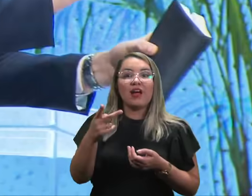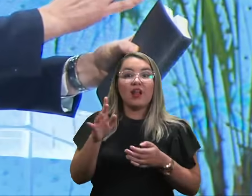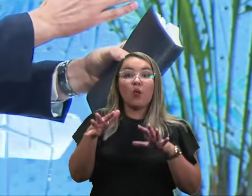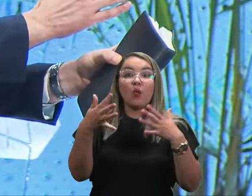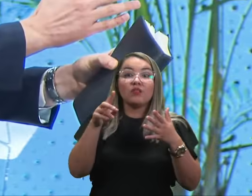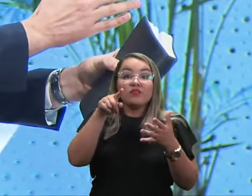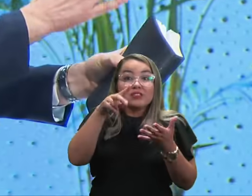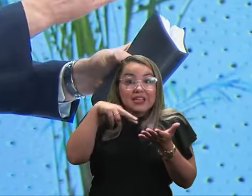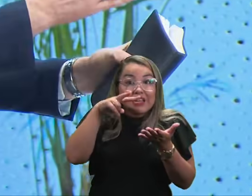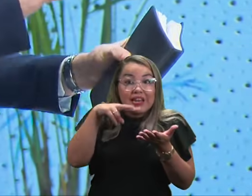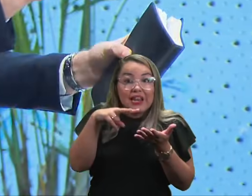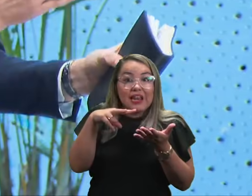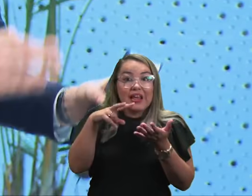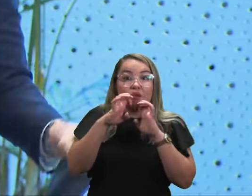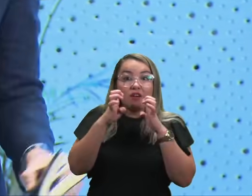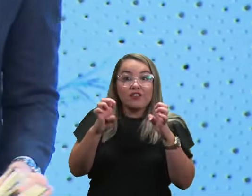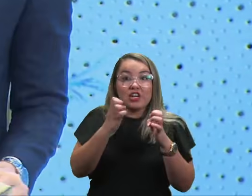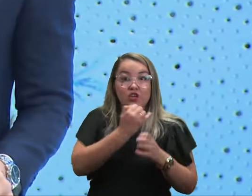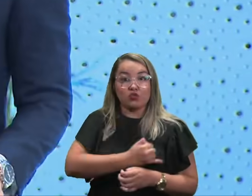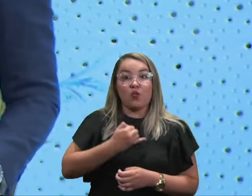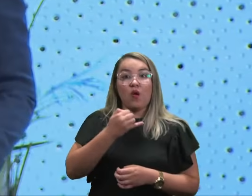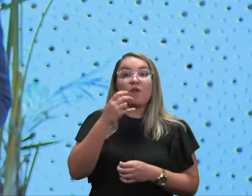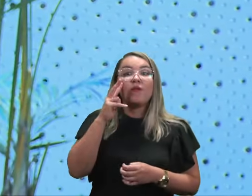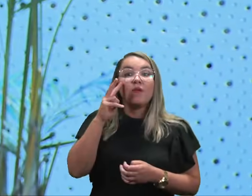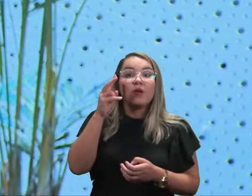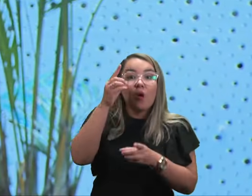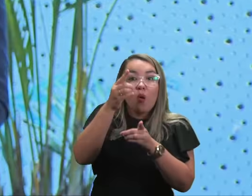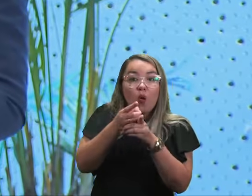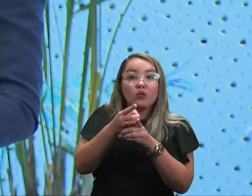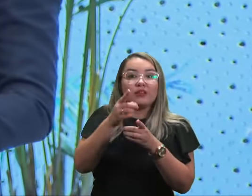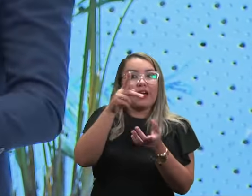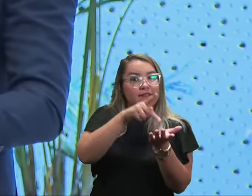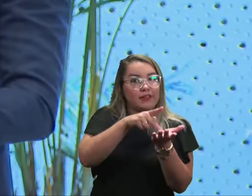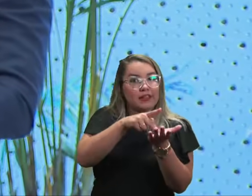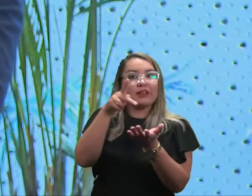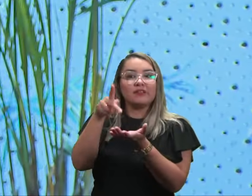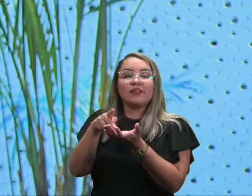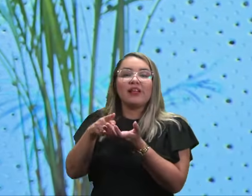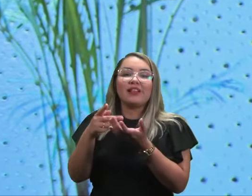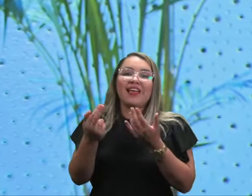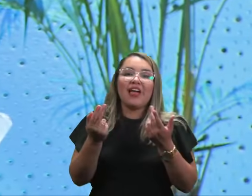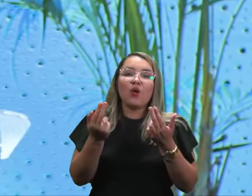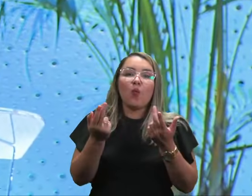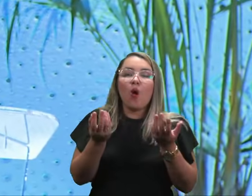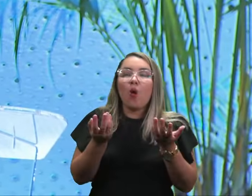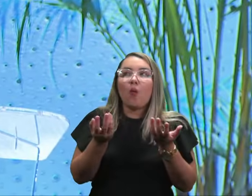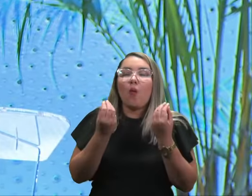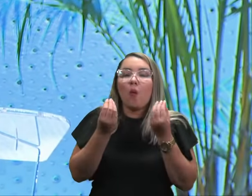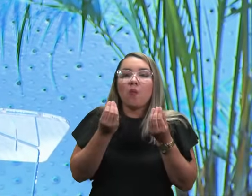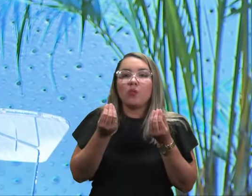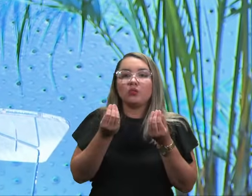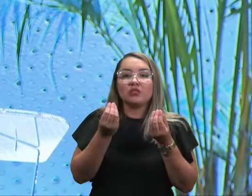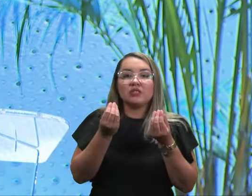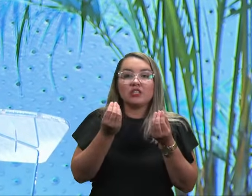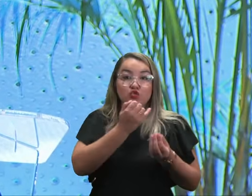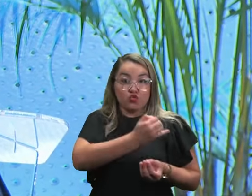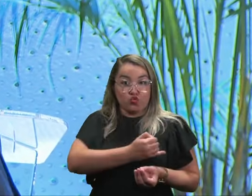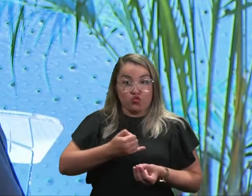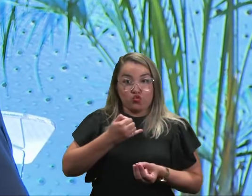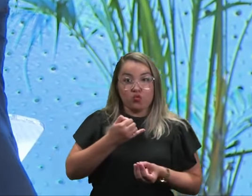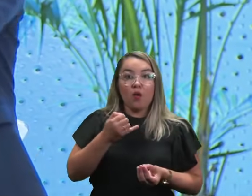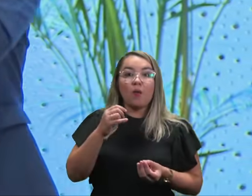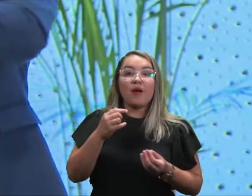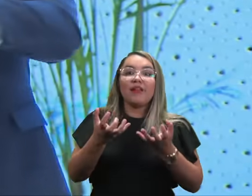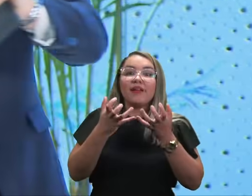João, encontrar em verdade, é como se o escritor João, o evangelista,